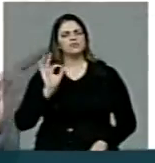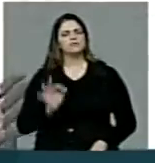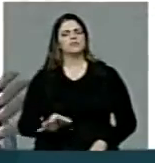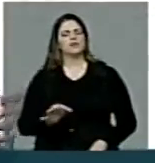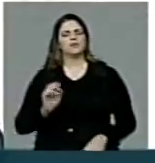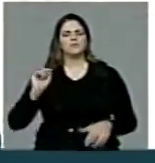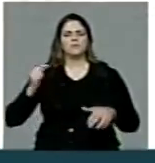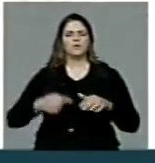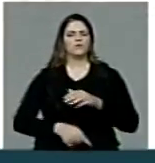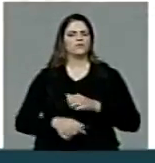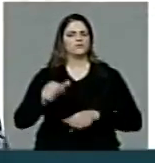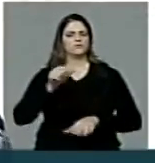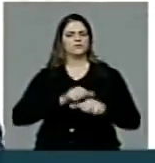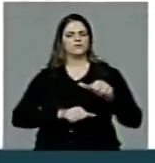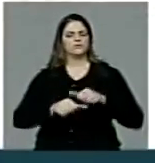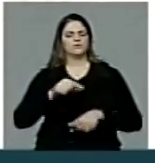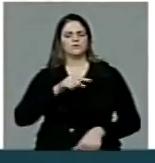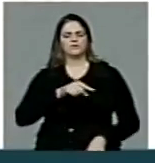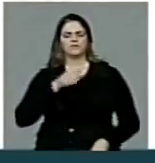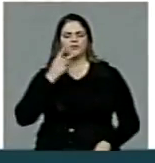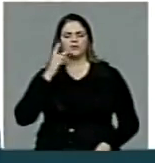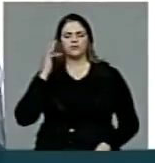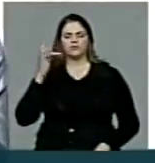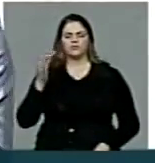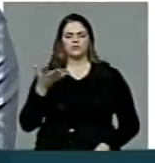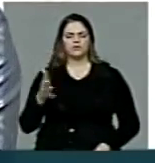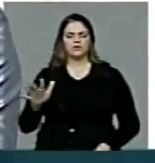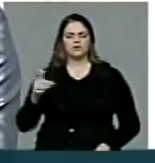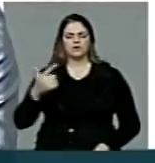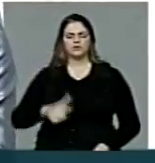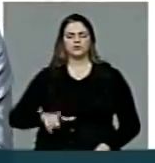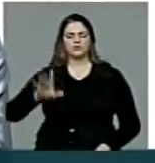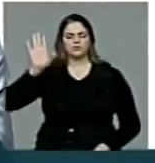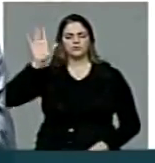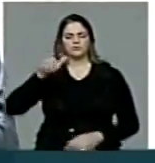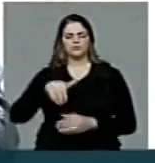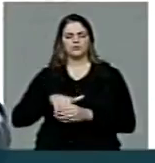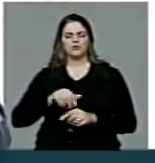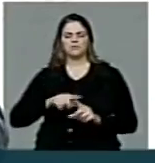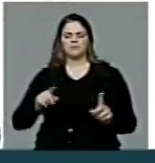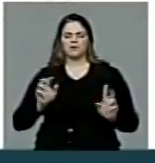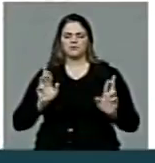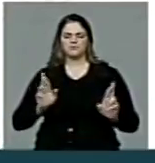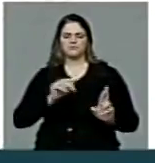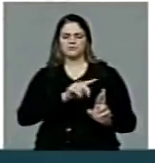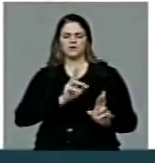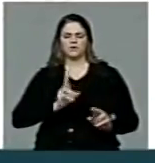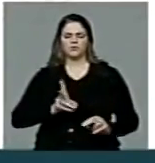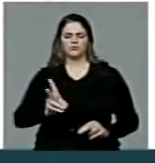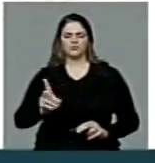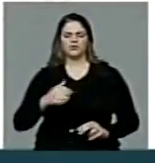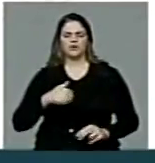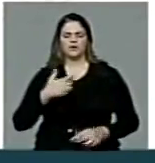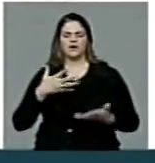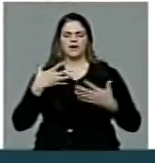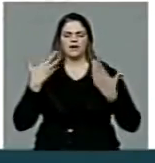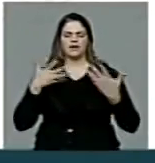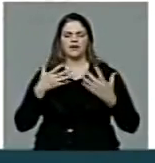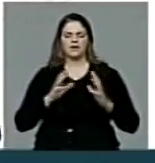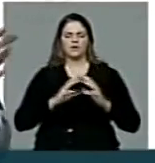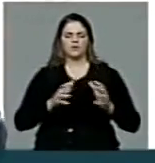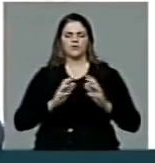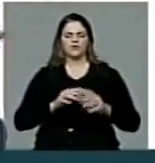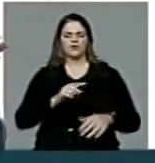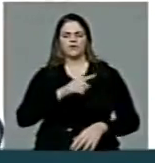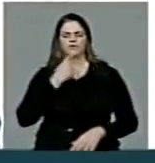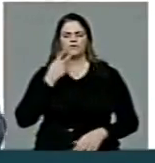sou mais candidato, espero que o senhor seja. Que é um quadro aqui de um grande convívio que nós temos de alegria. Mas o senhor diz, não